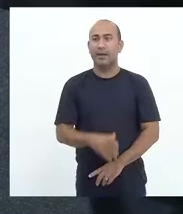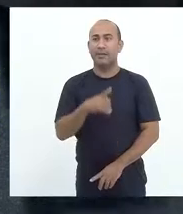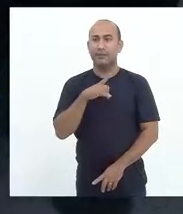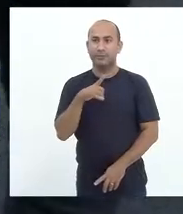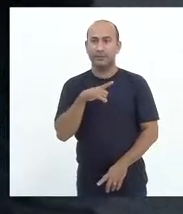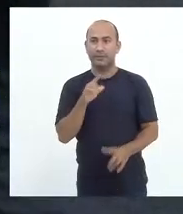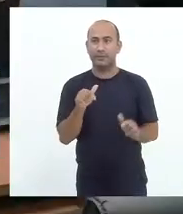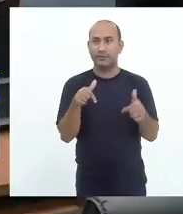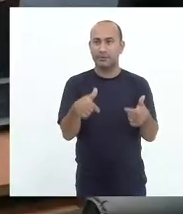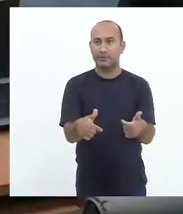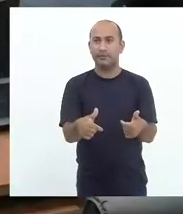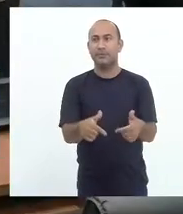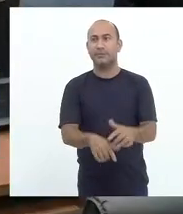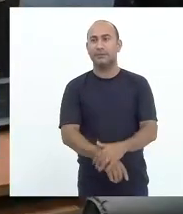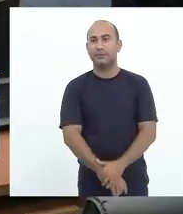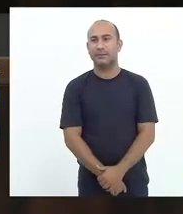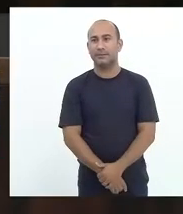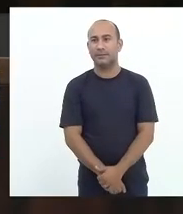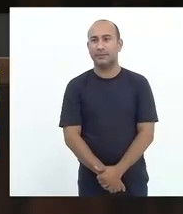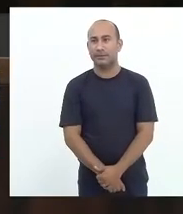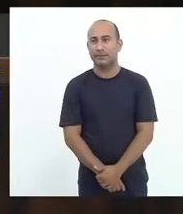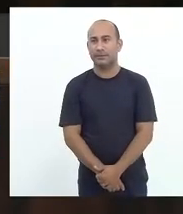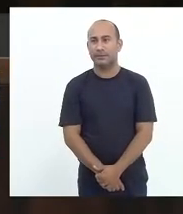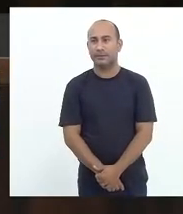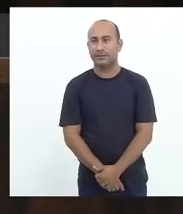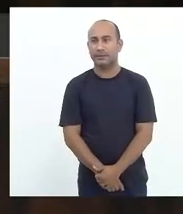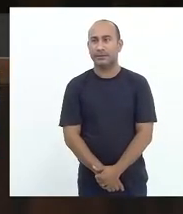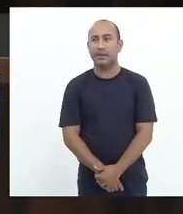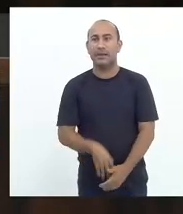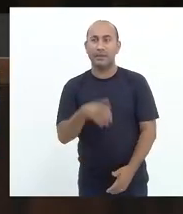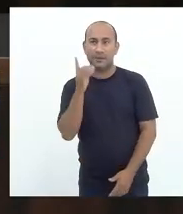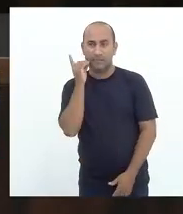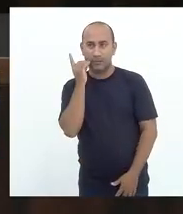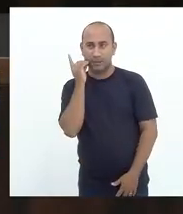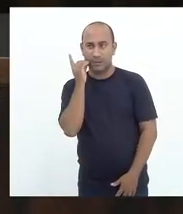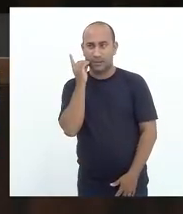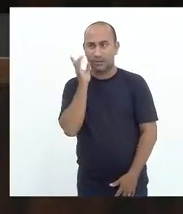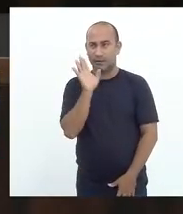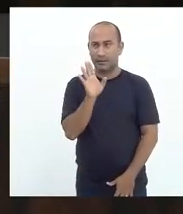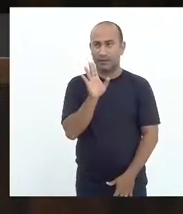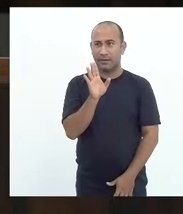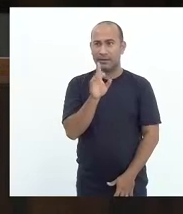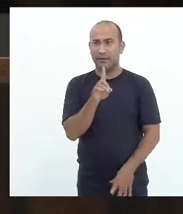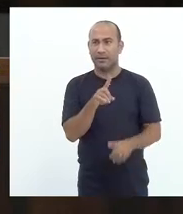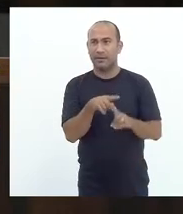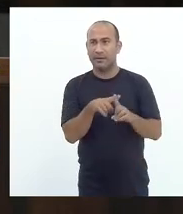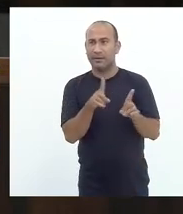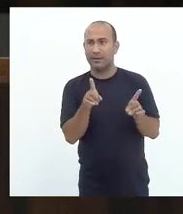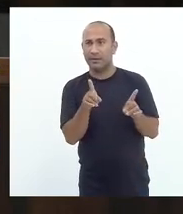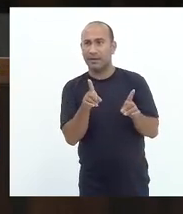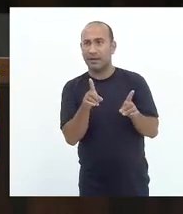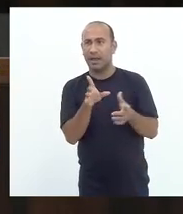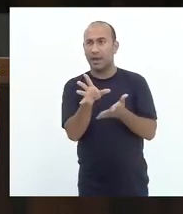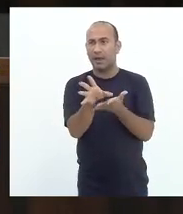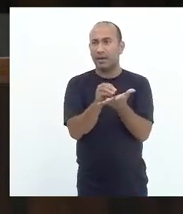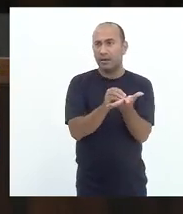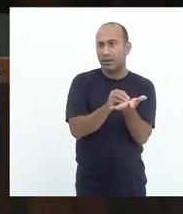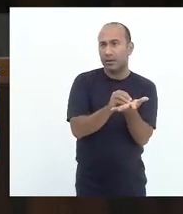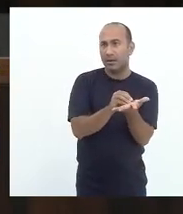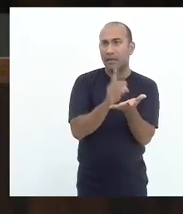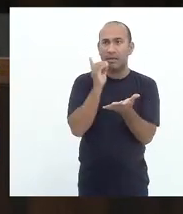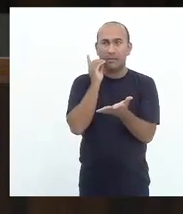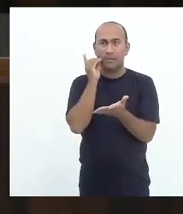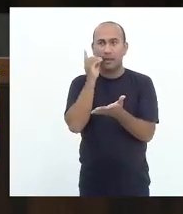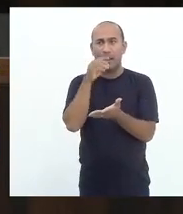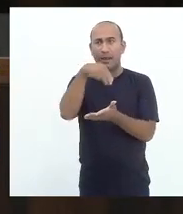Pode continuar, deputada Marta Rocha. Que os, os pareceres estão sendo colhidos. O parecer da deputada